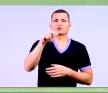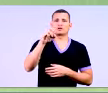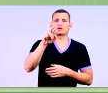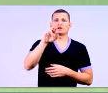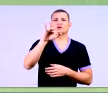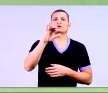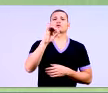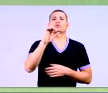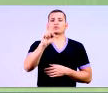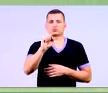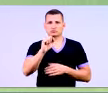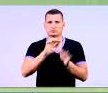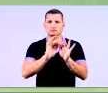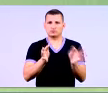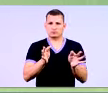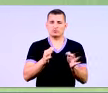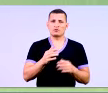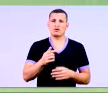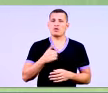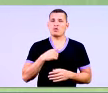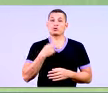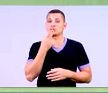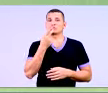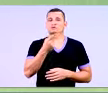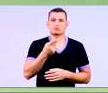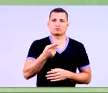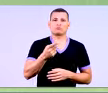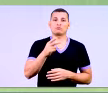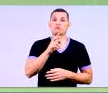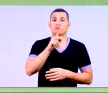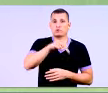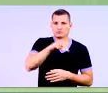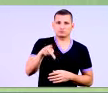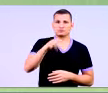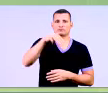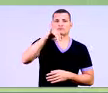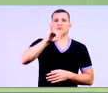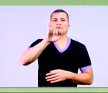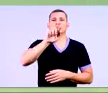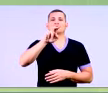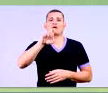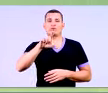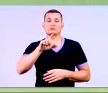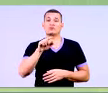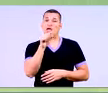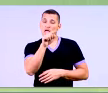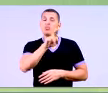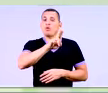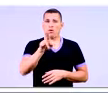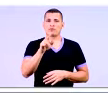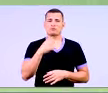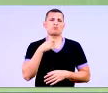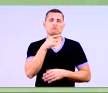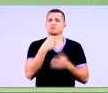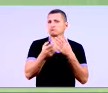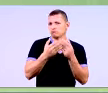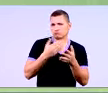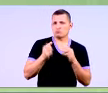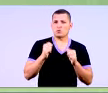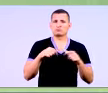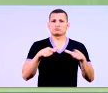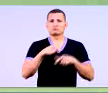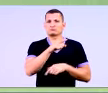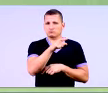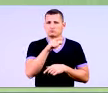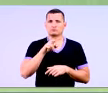eu não estou dizendo aqui professor miguel estou dizendo que é um nome esse nome eu posso trabalhar a vida de qualquer maneira